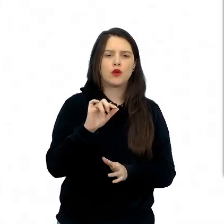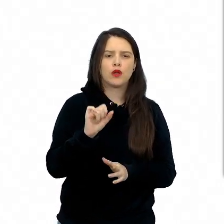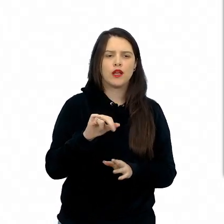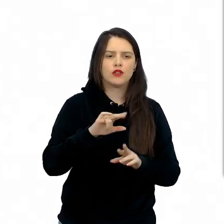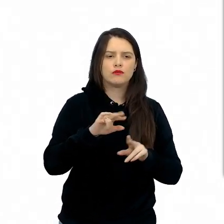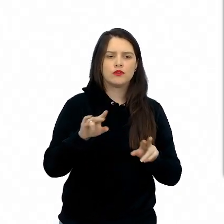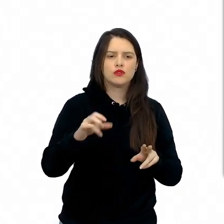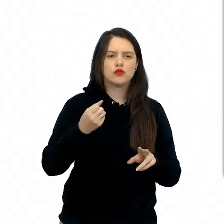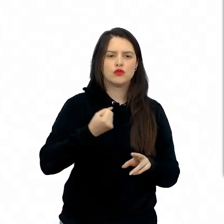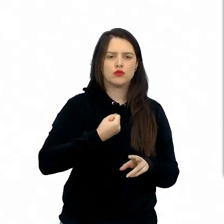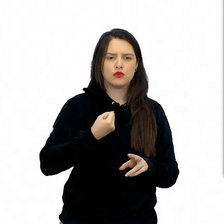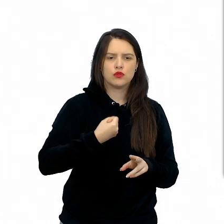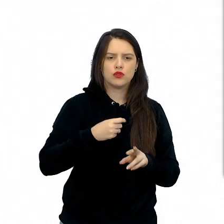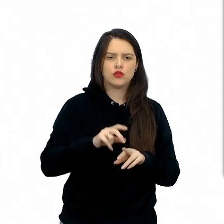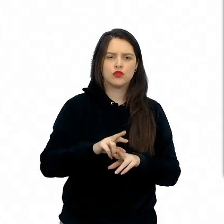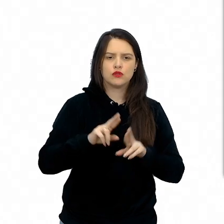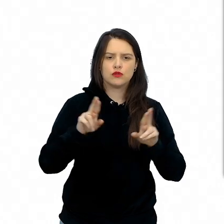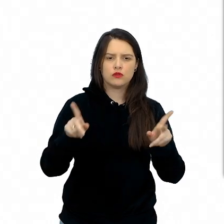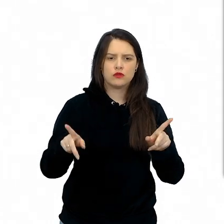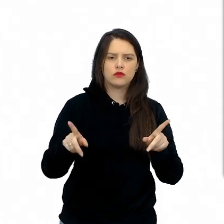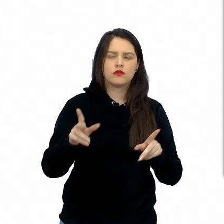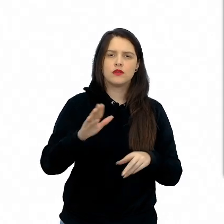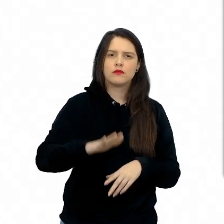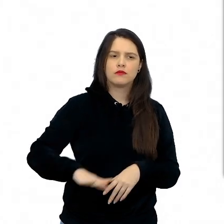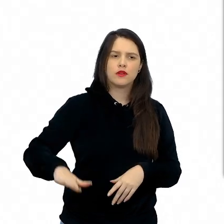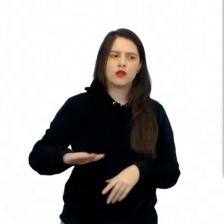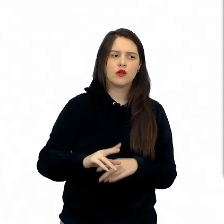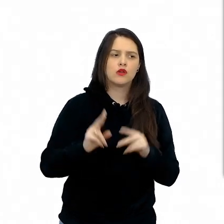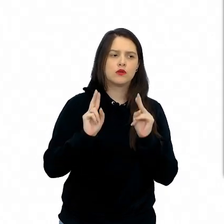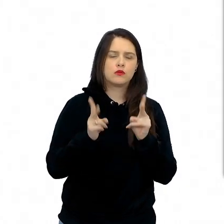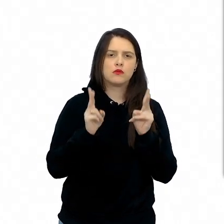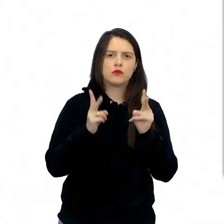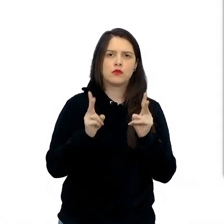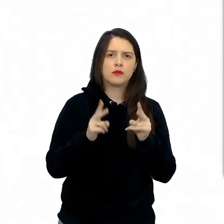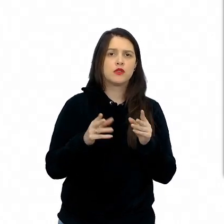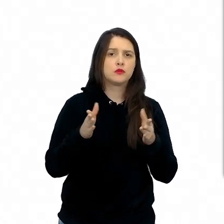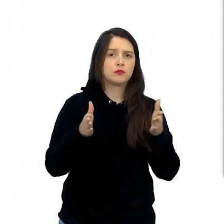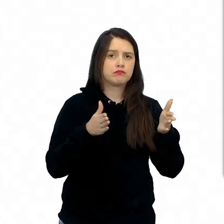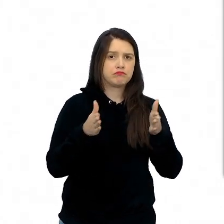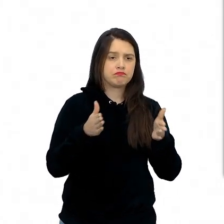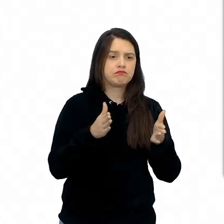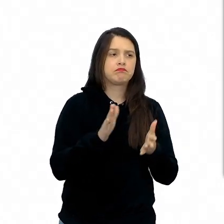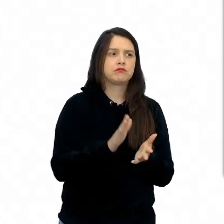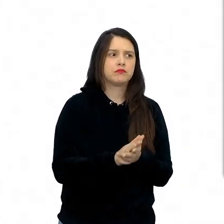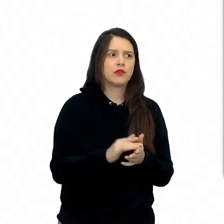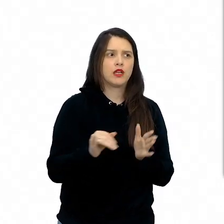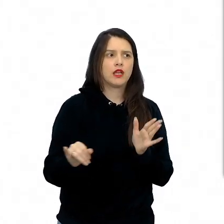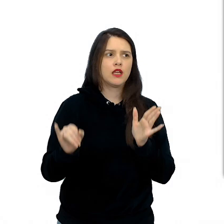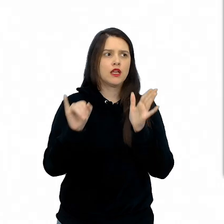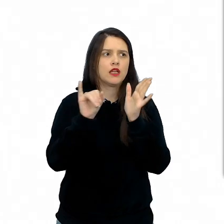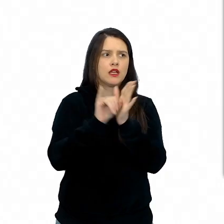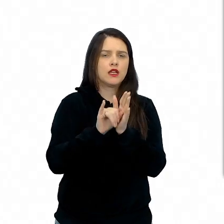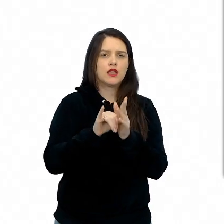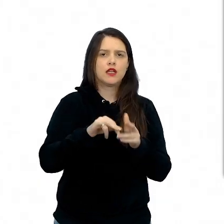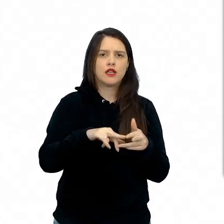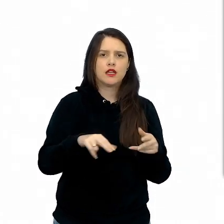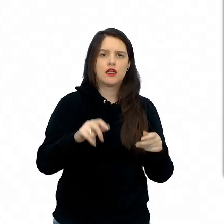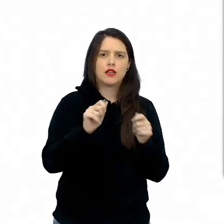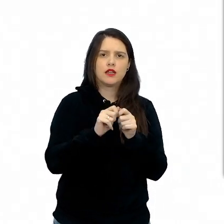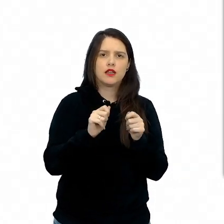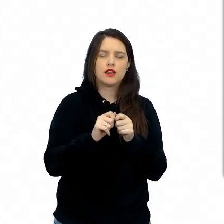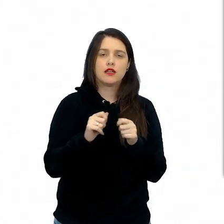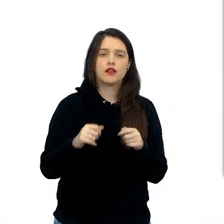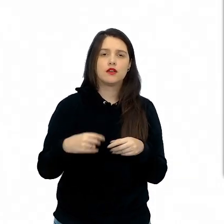com diferentes números de lados e que possuem o mesmo perímetro, e identificar em malhas